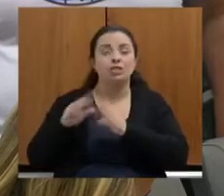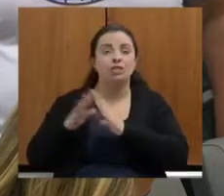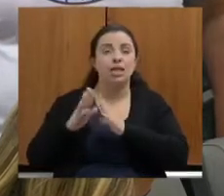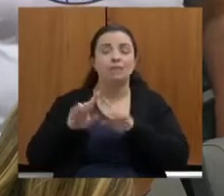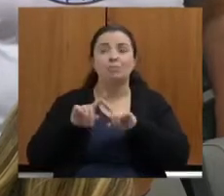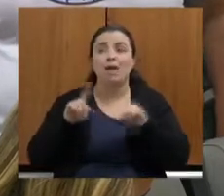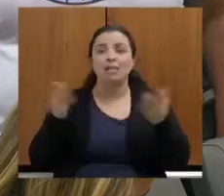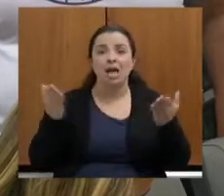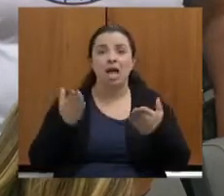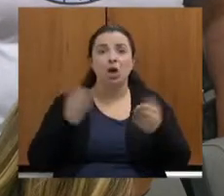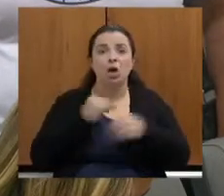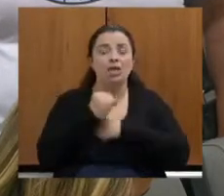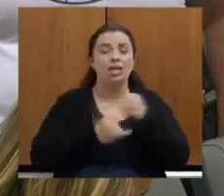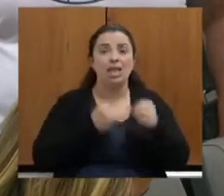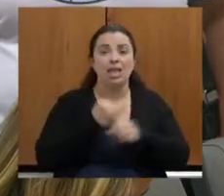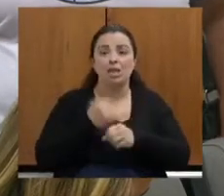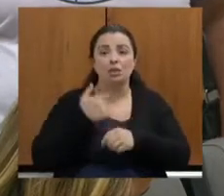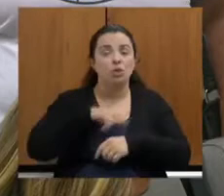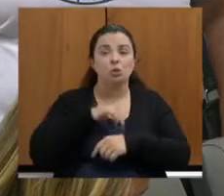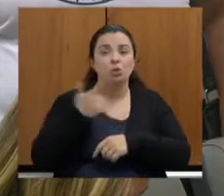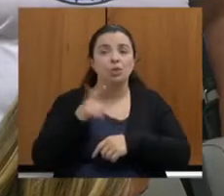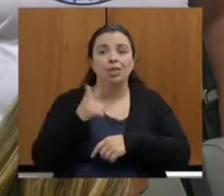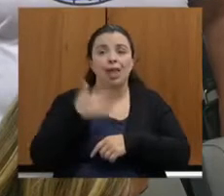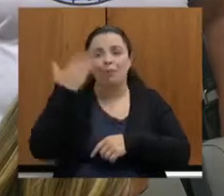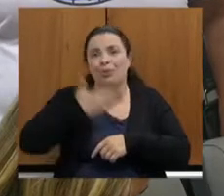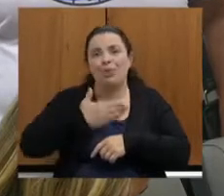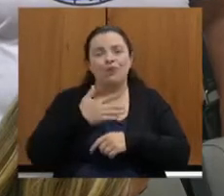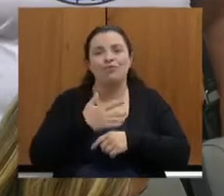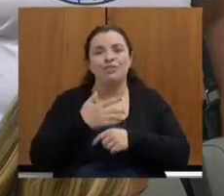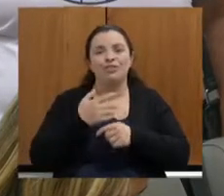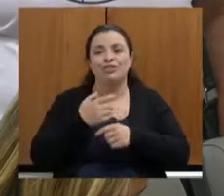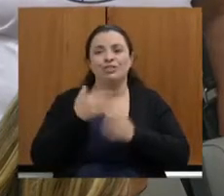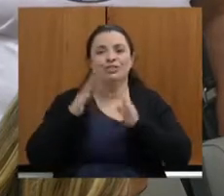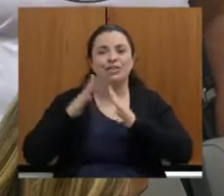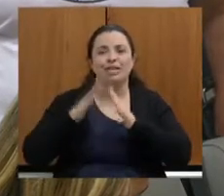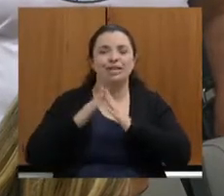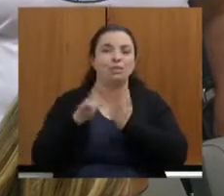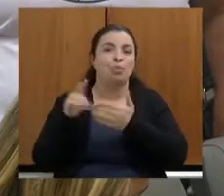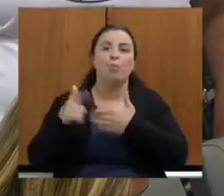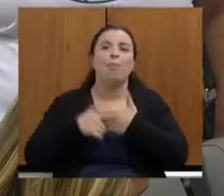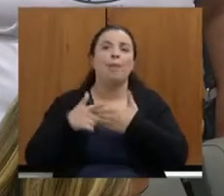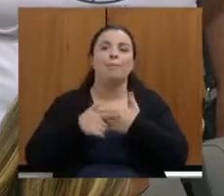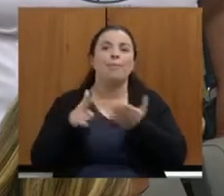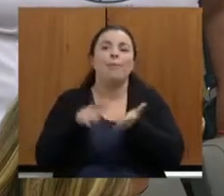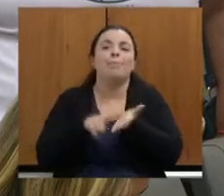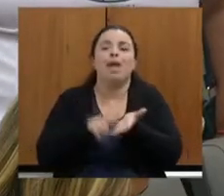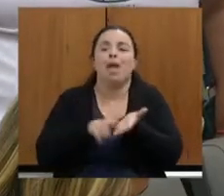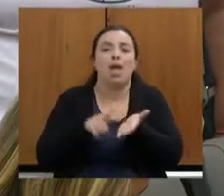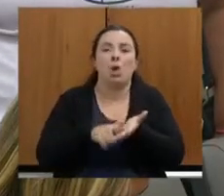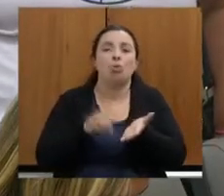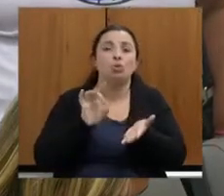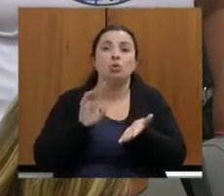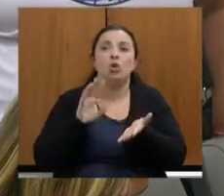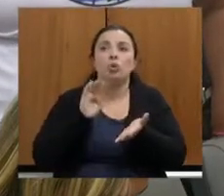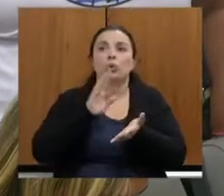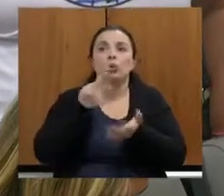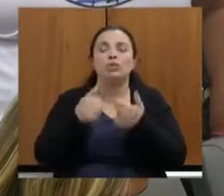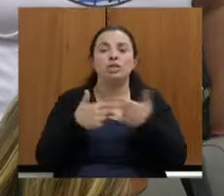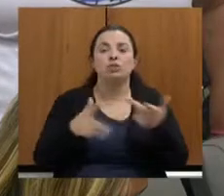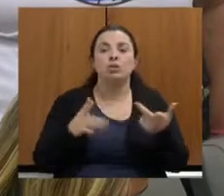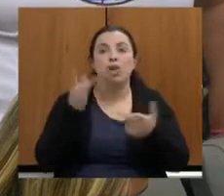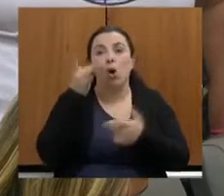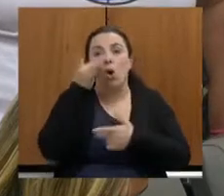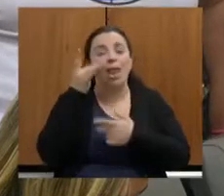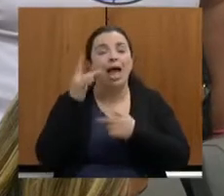não tem mais esse negócio de ter comprovante de endereço de papel é maior quase tudo online então assim é